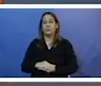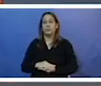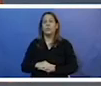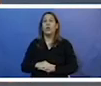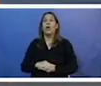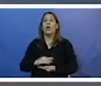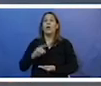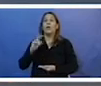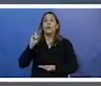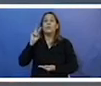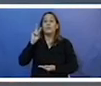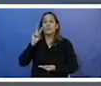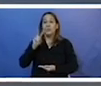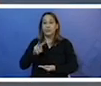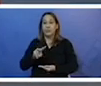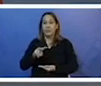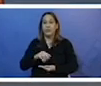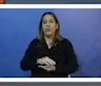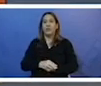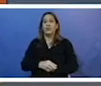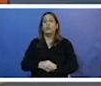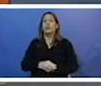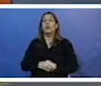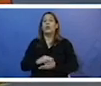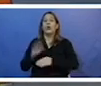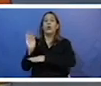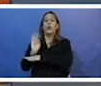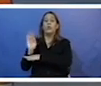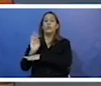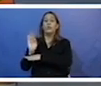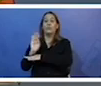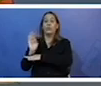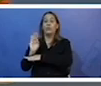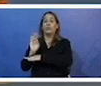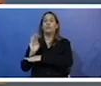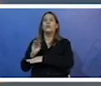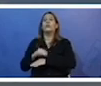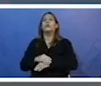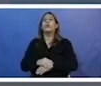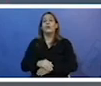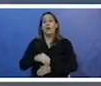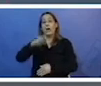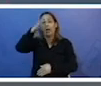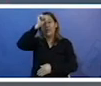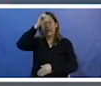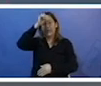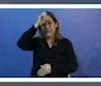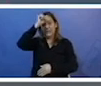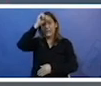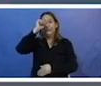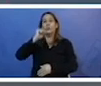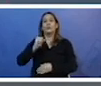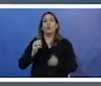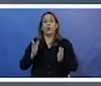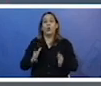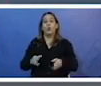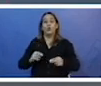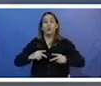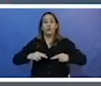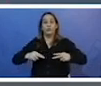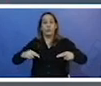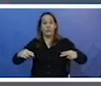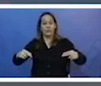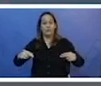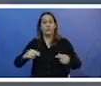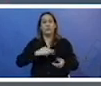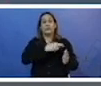Aqui vocês vão ver um vídeo da isogravura. A gente não aprendeu a xilogravura? Aqui você vai fazer